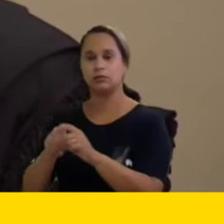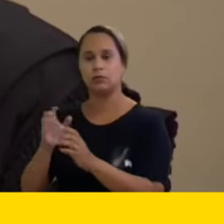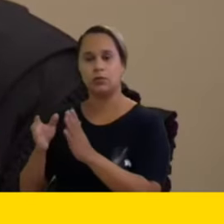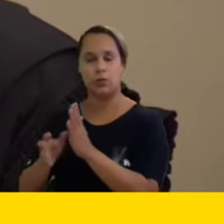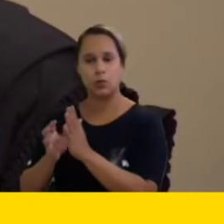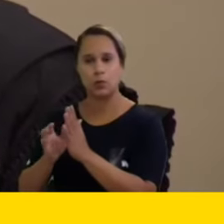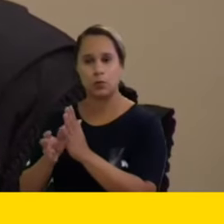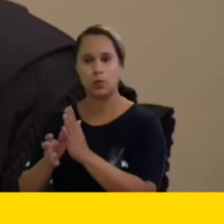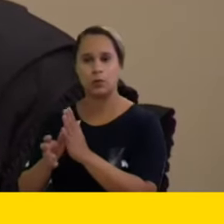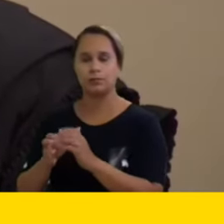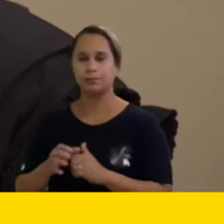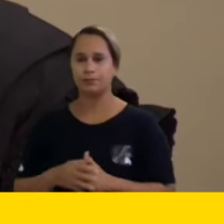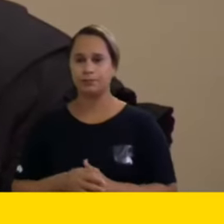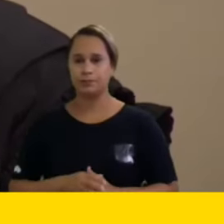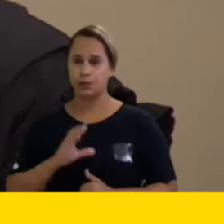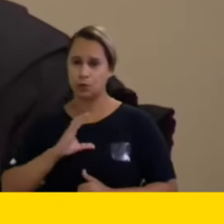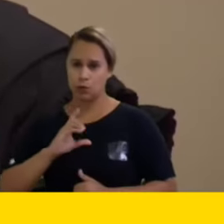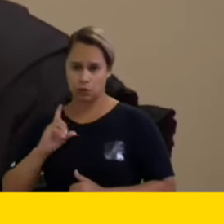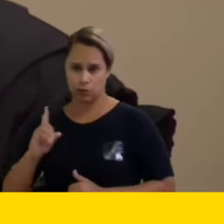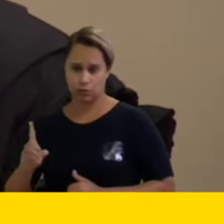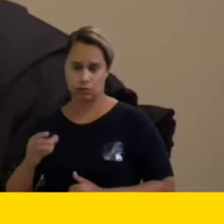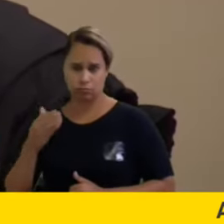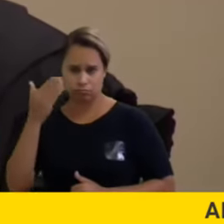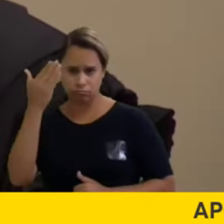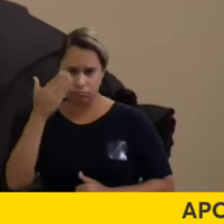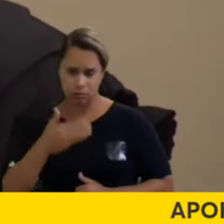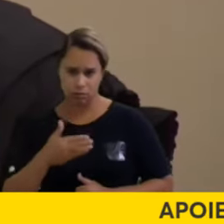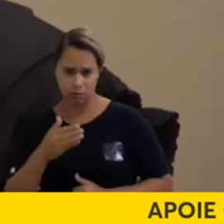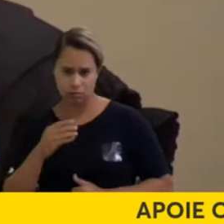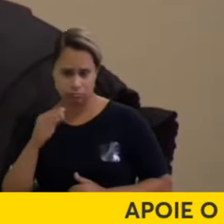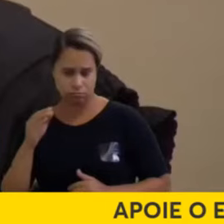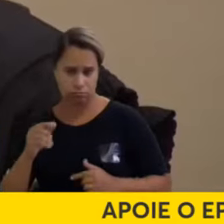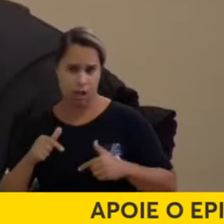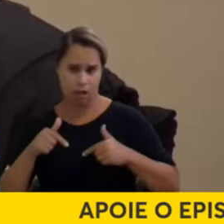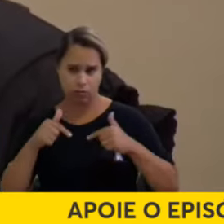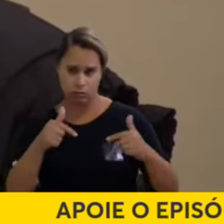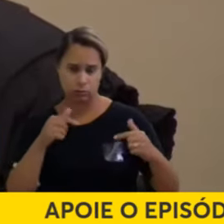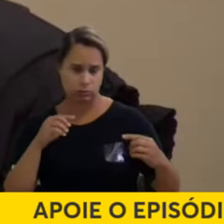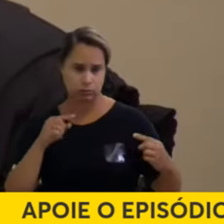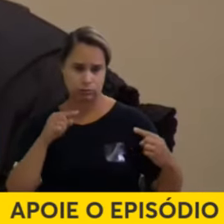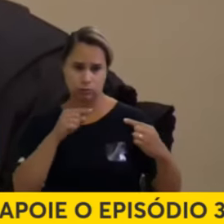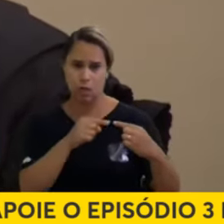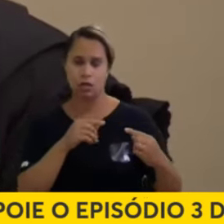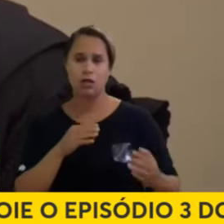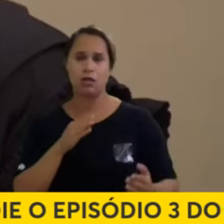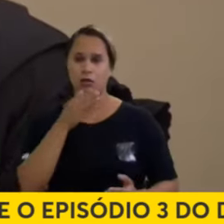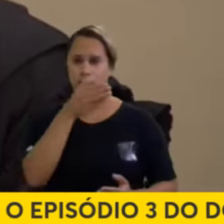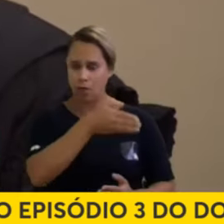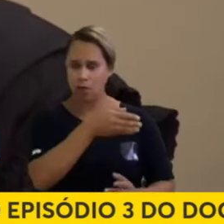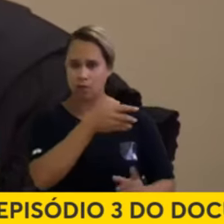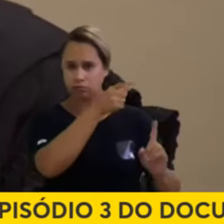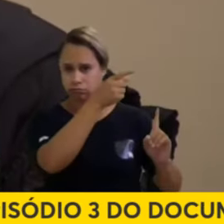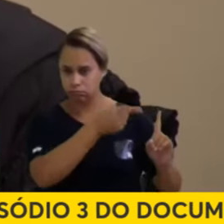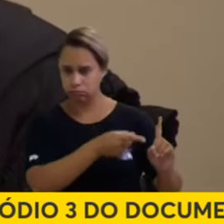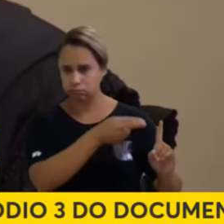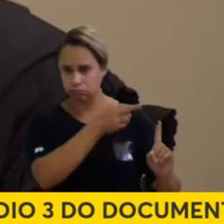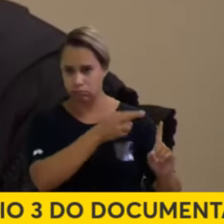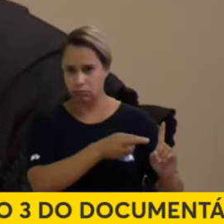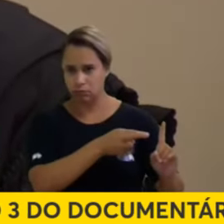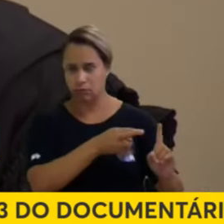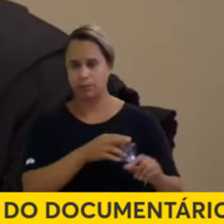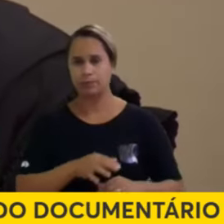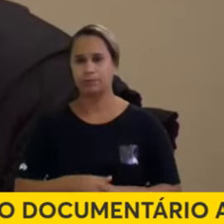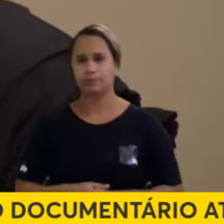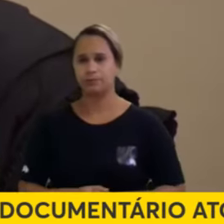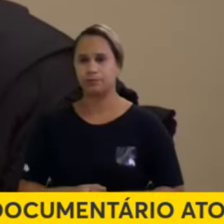Fernando Guerra Sem prova alguma de que tivesse atuado diretamente para investigado Sérgio moro não há indício mínimo do vínculo de Daniel Alves da